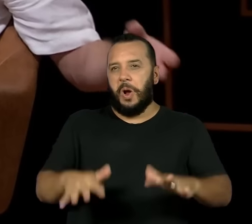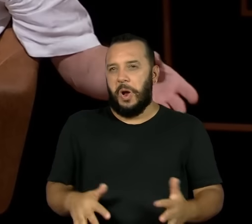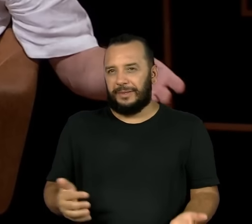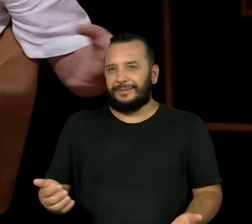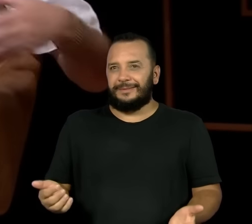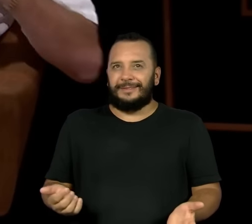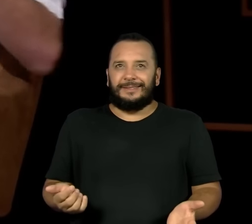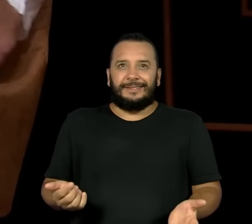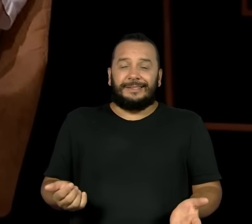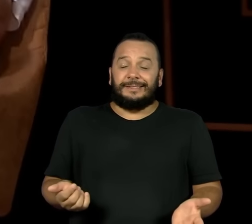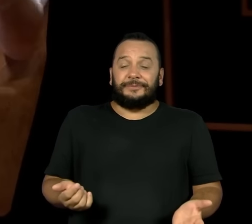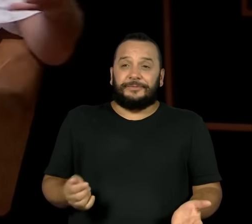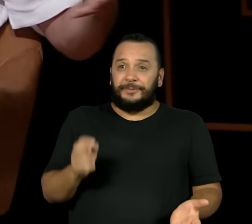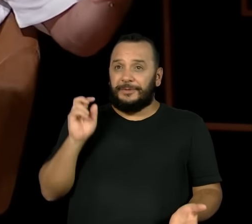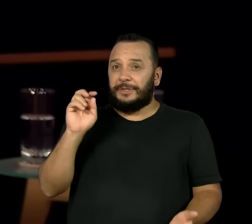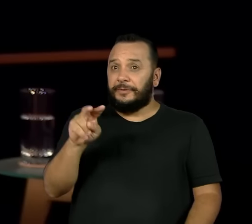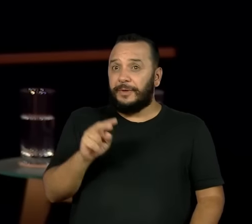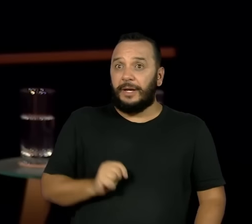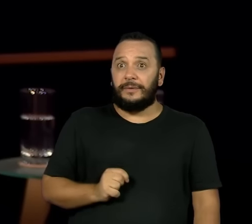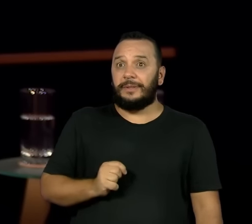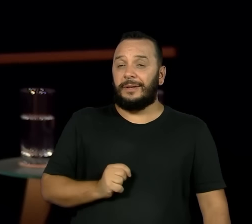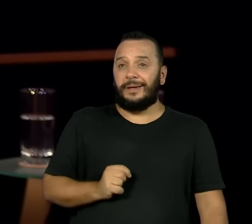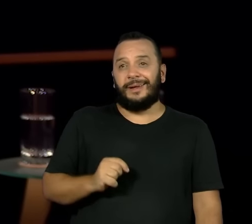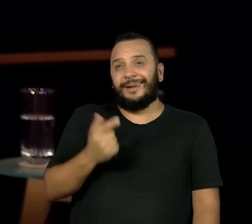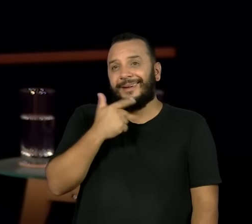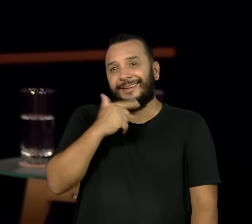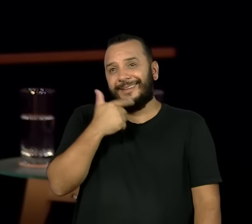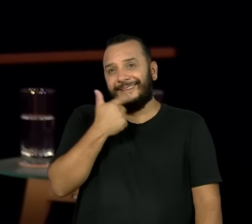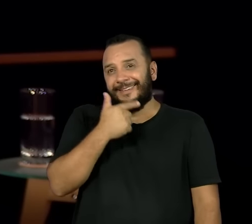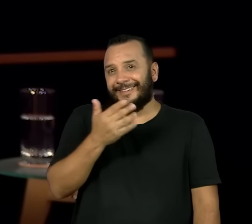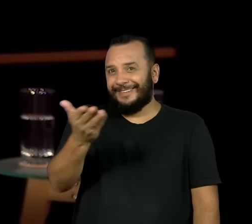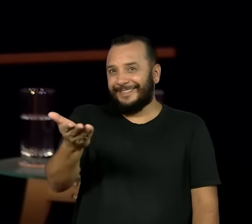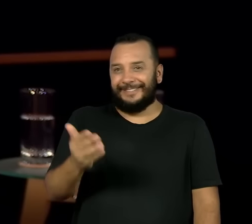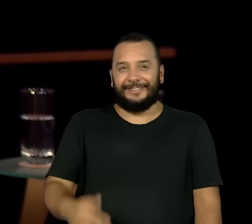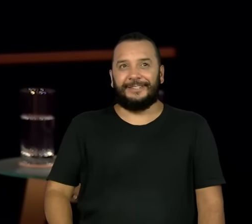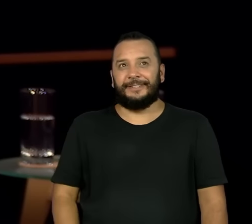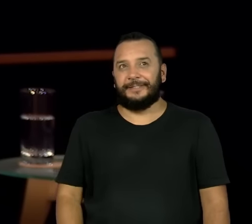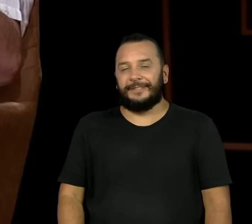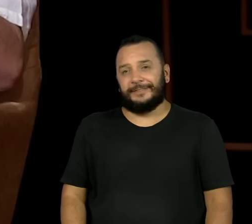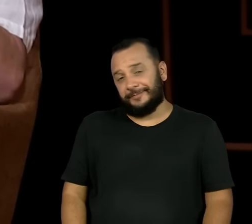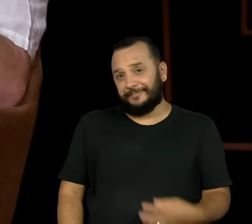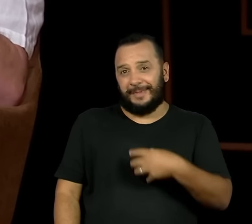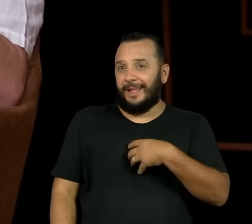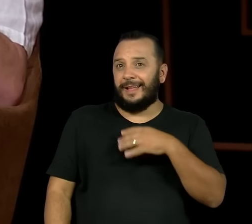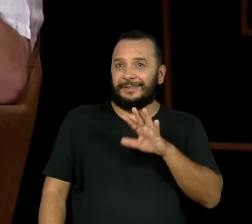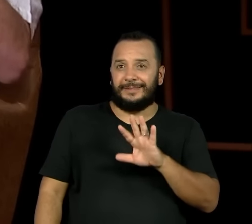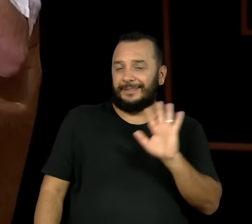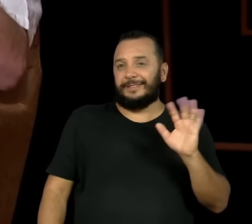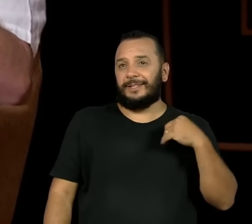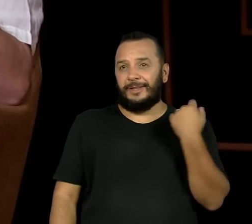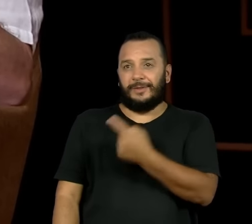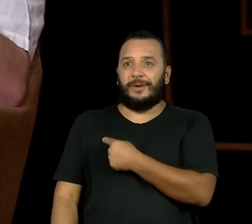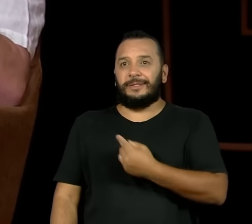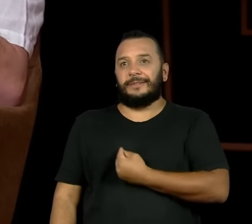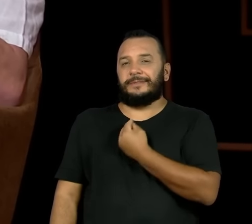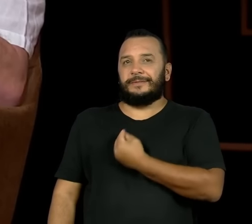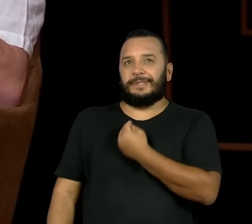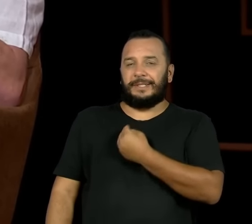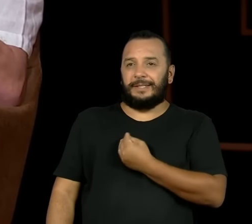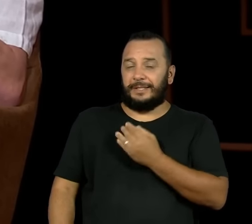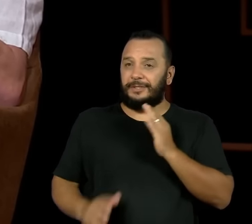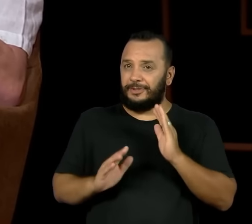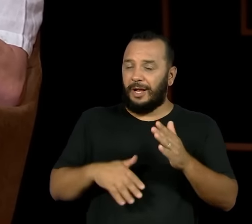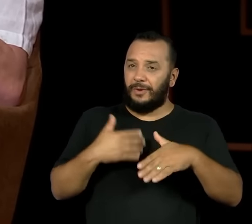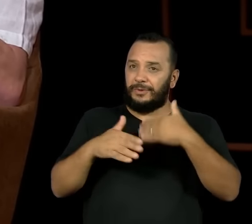sem muita consequência você você se diverte com aquilo eu acho que isso que marca a nossa vida isso que isso que constrói a nossa